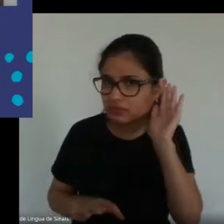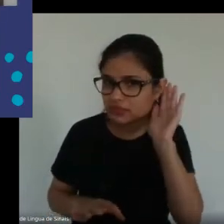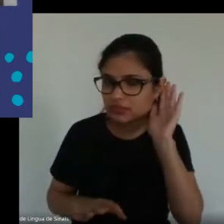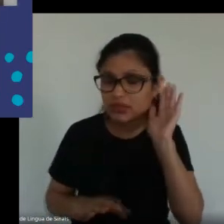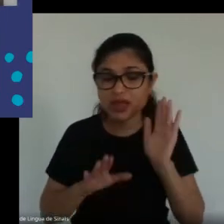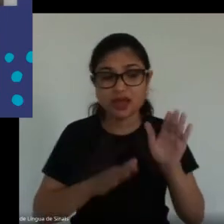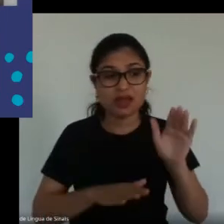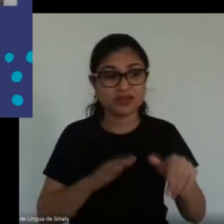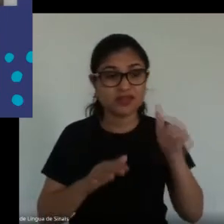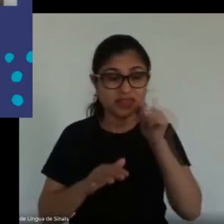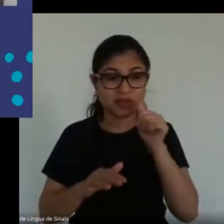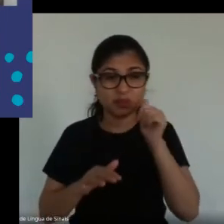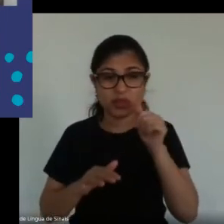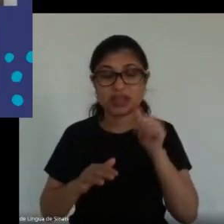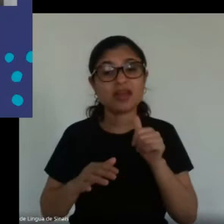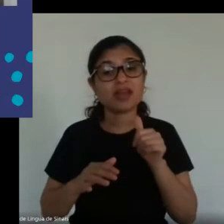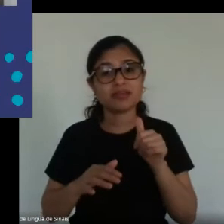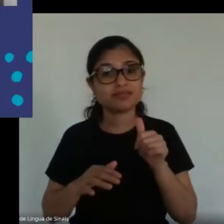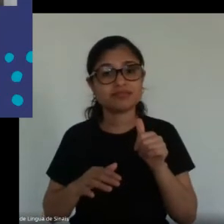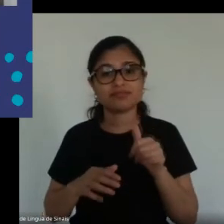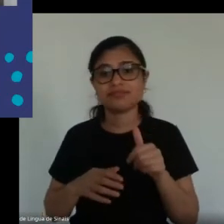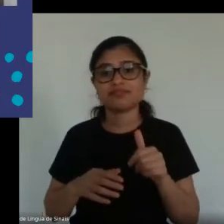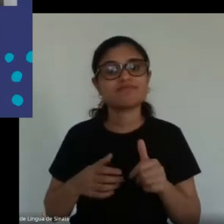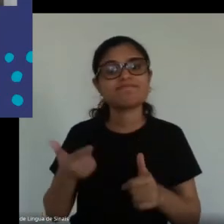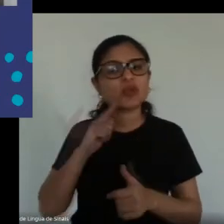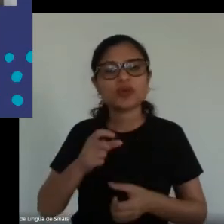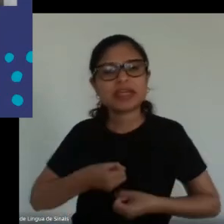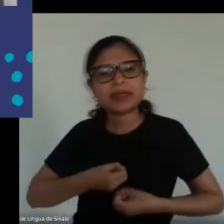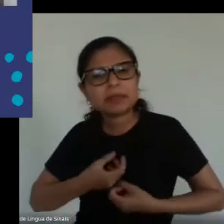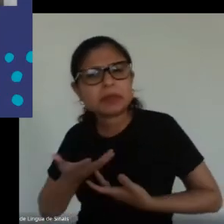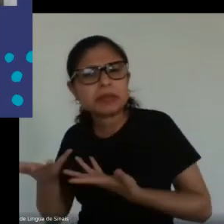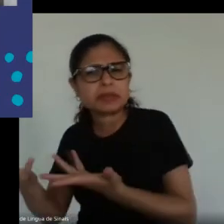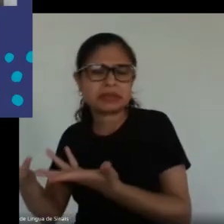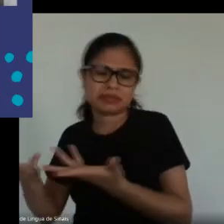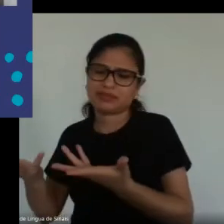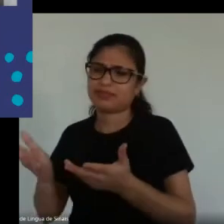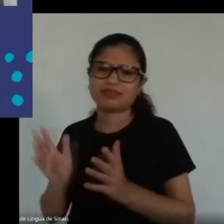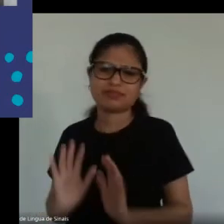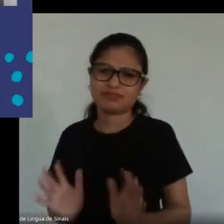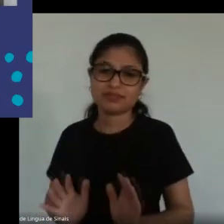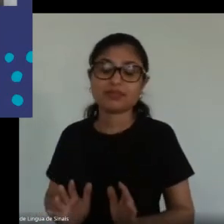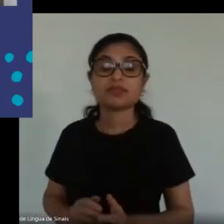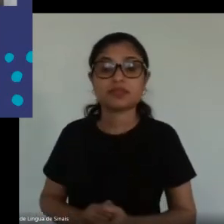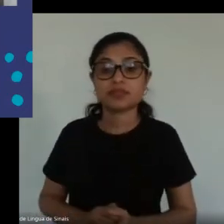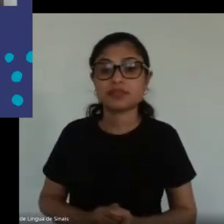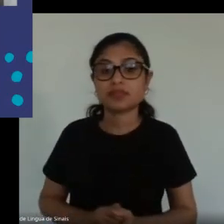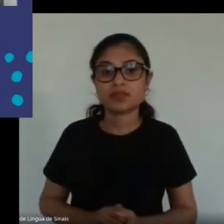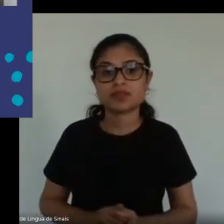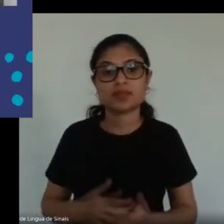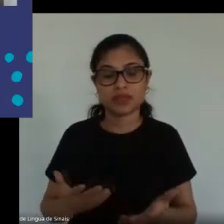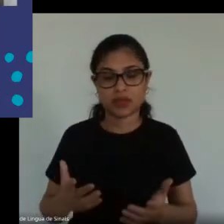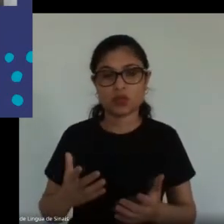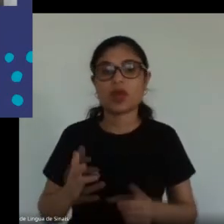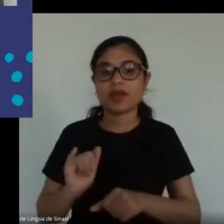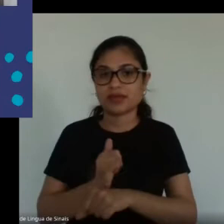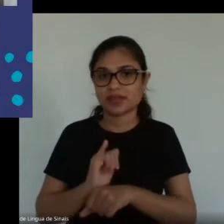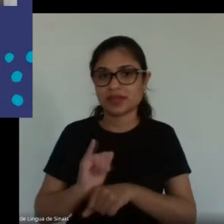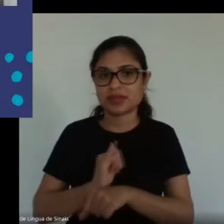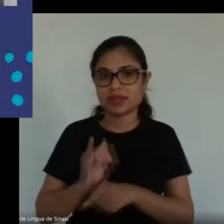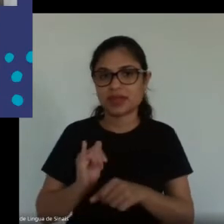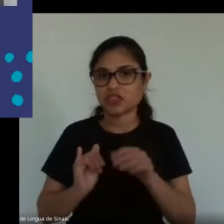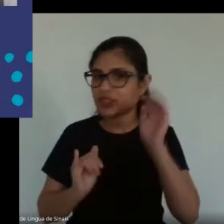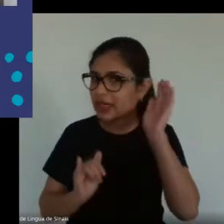algum, ela está sendo requisitada o tempo inteiro. Então, como psicóloga, eu diria para você que a nossa grande ferramenta, que é a